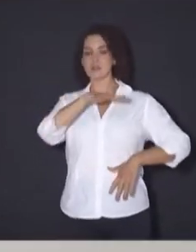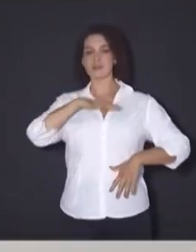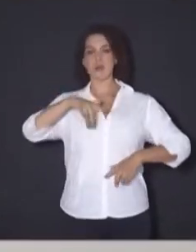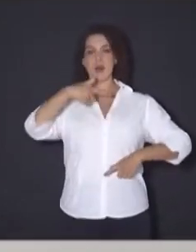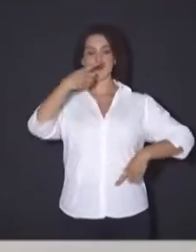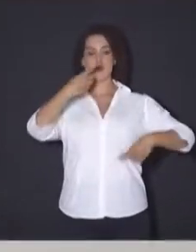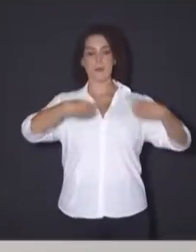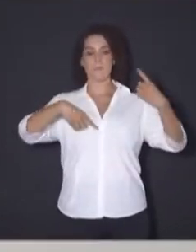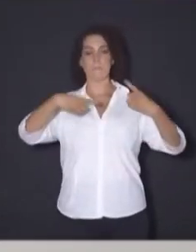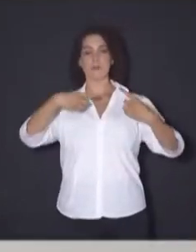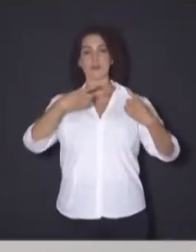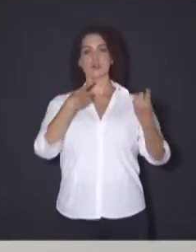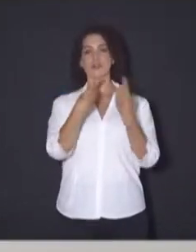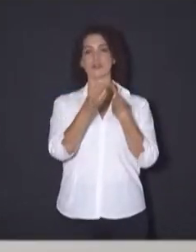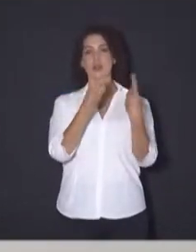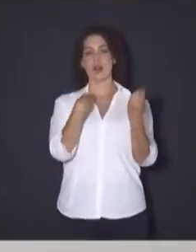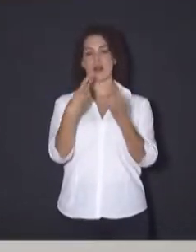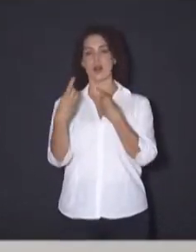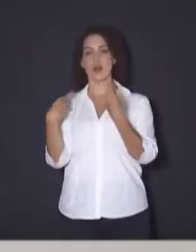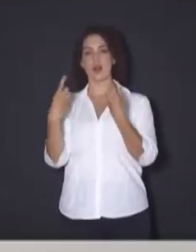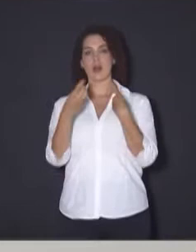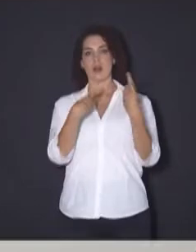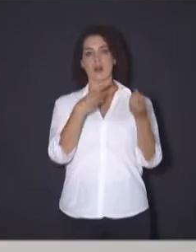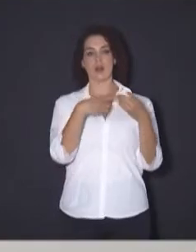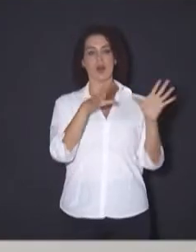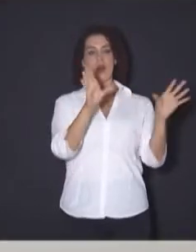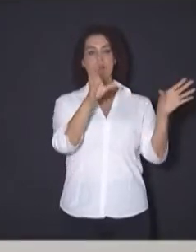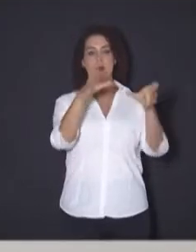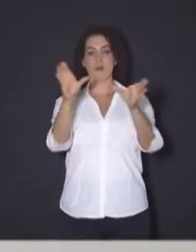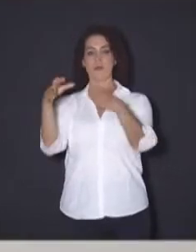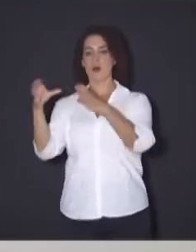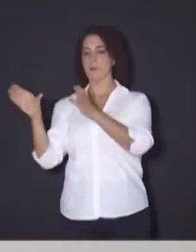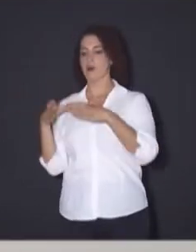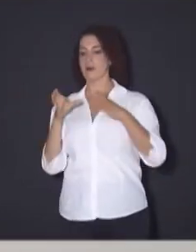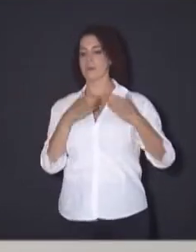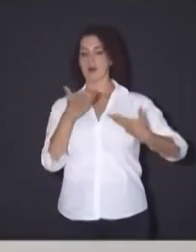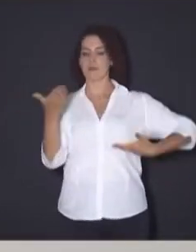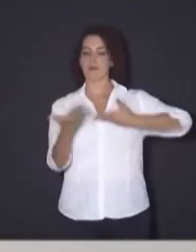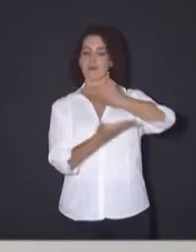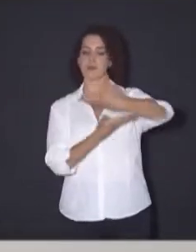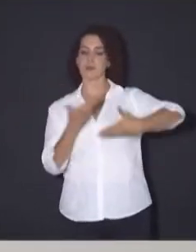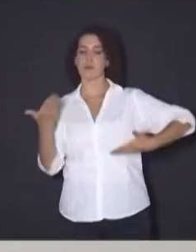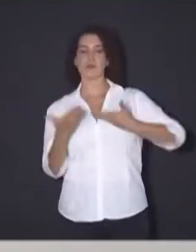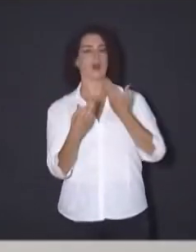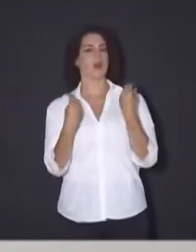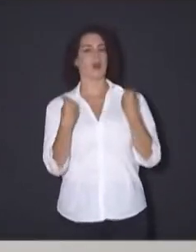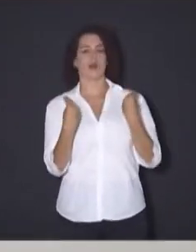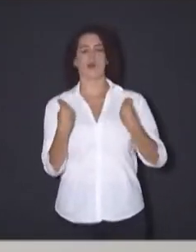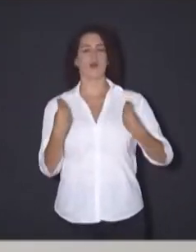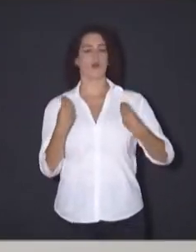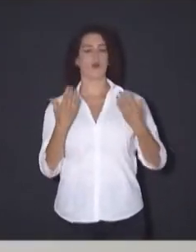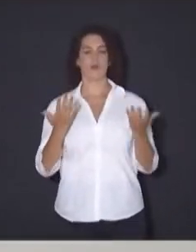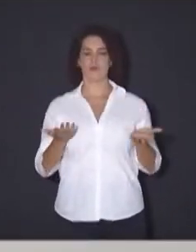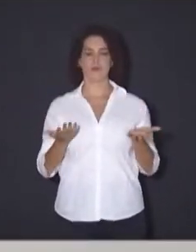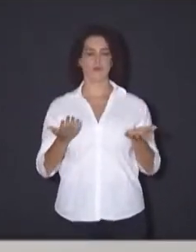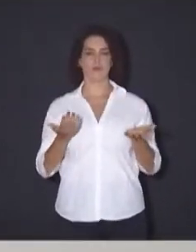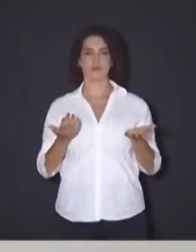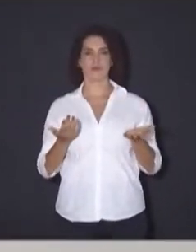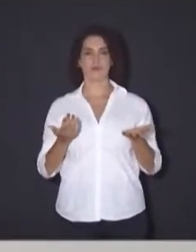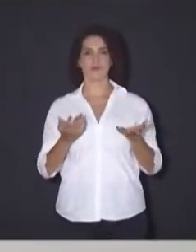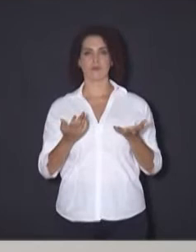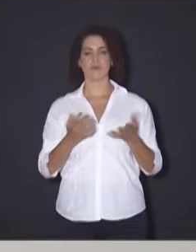entre esses diversos agrupamentos que existem dentro de um mesmo território que já estamos